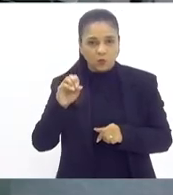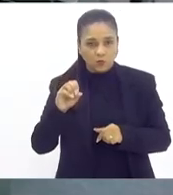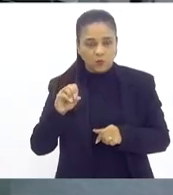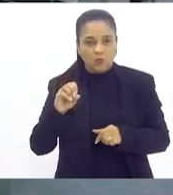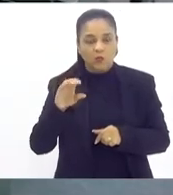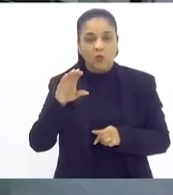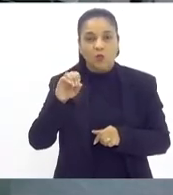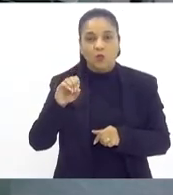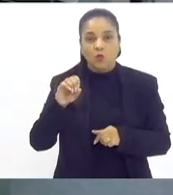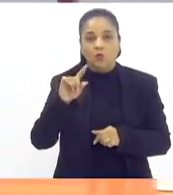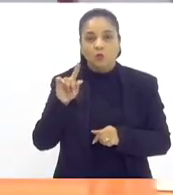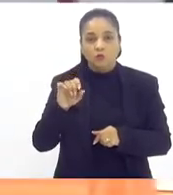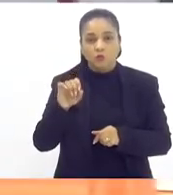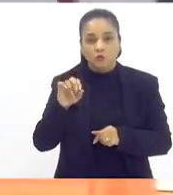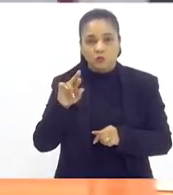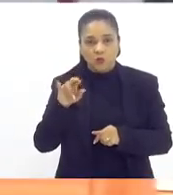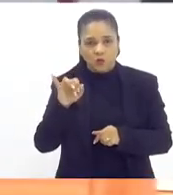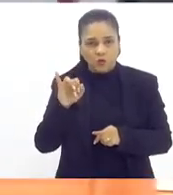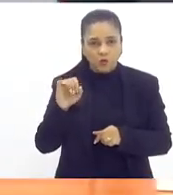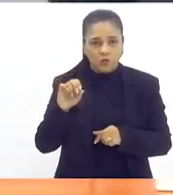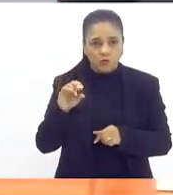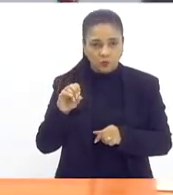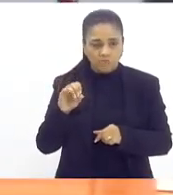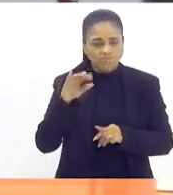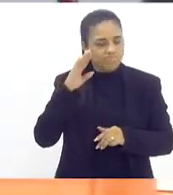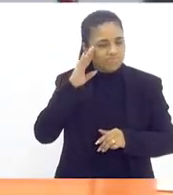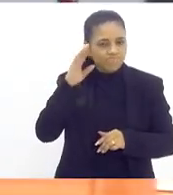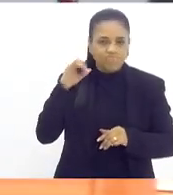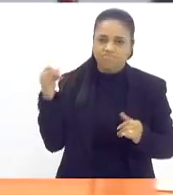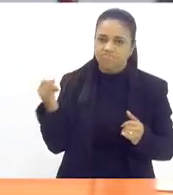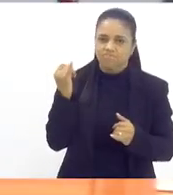que a gente pudesse ter